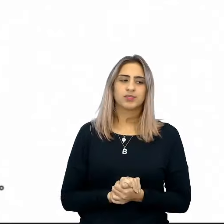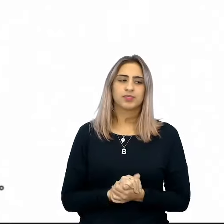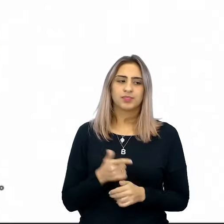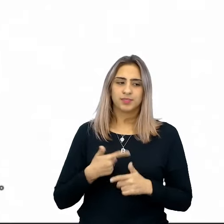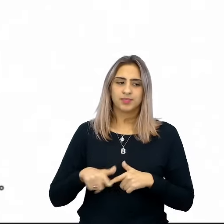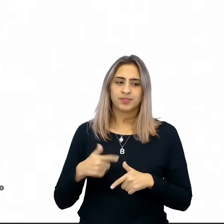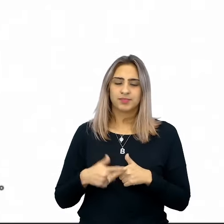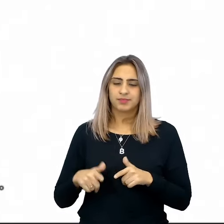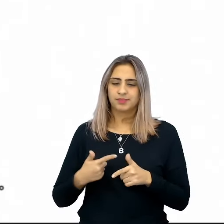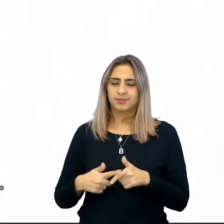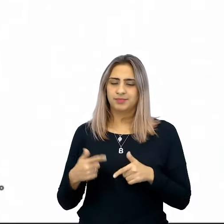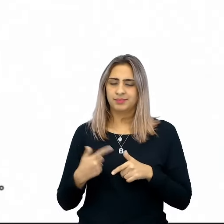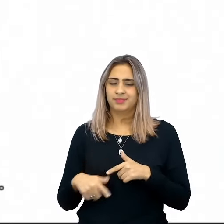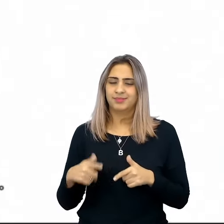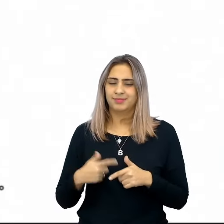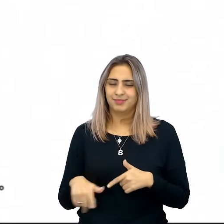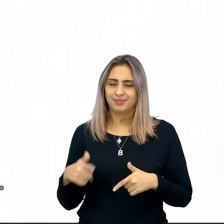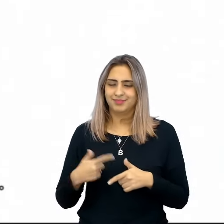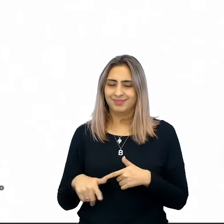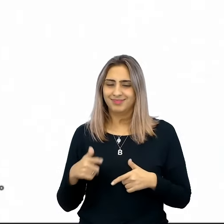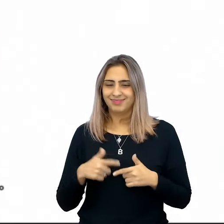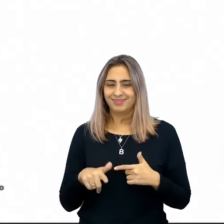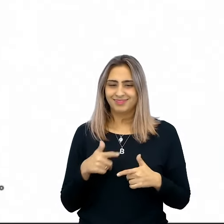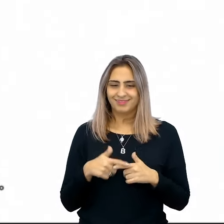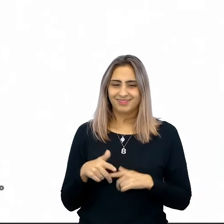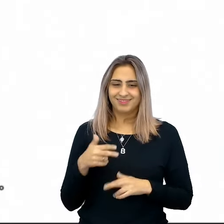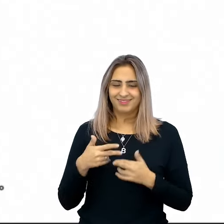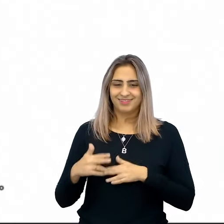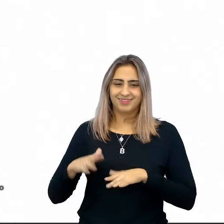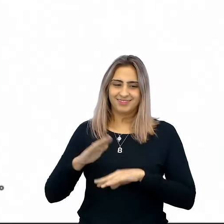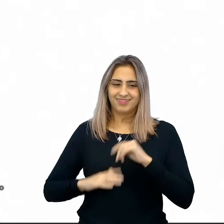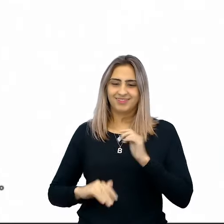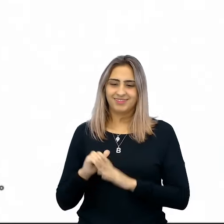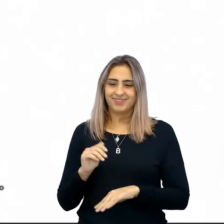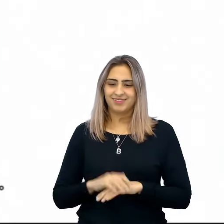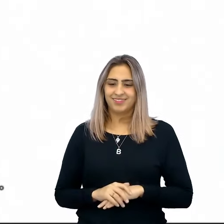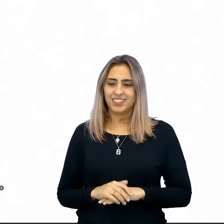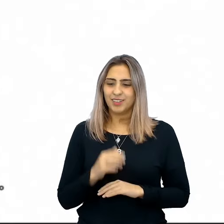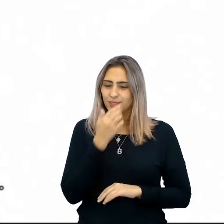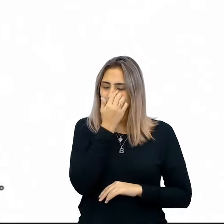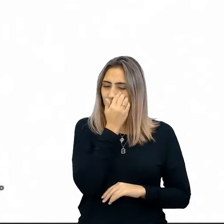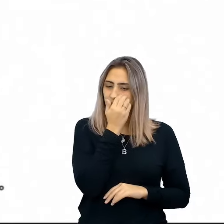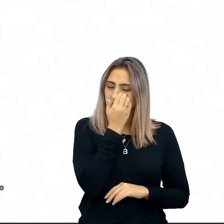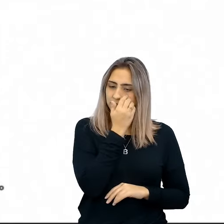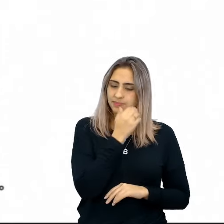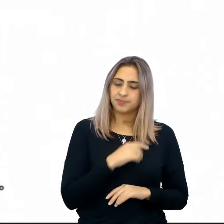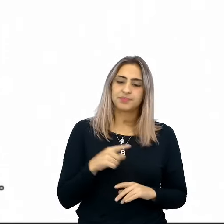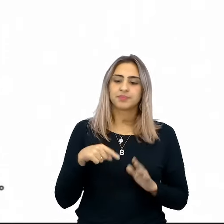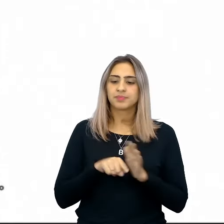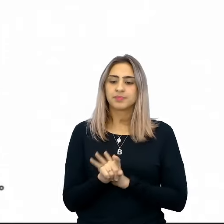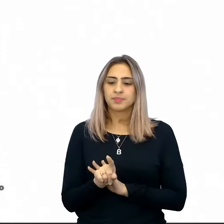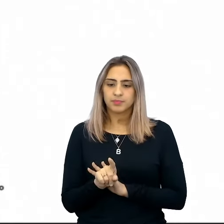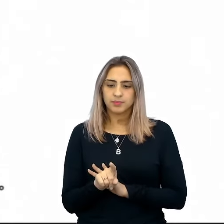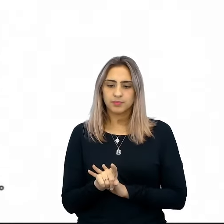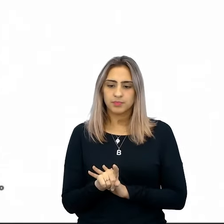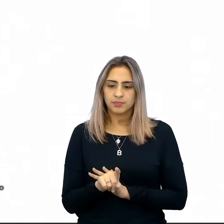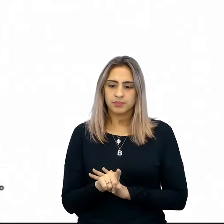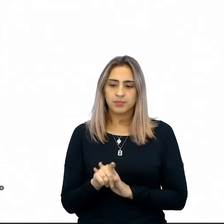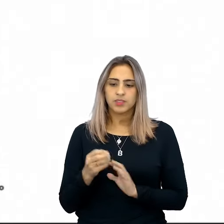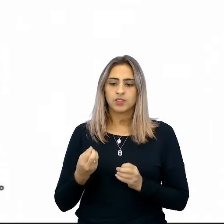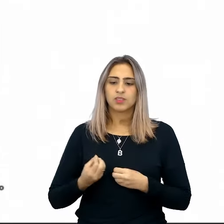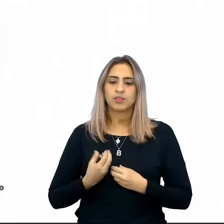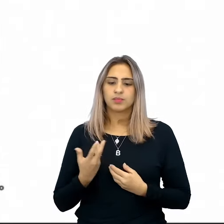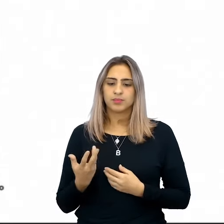Então, isso faz com que tenhamos um destaque para os elementos que constituem os problemas, né? Que é a pergunta, os